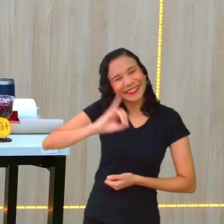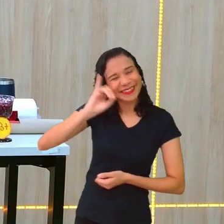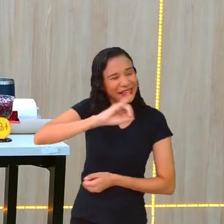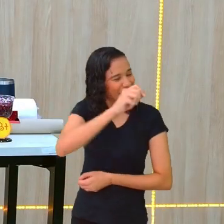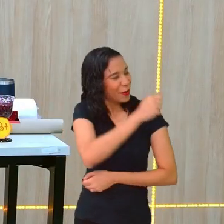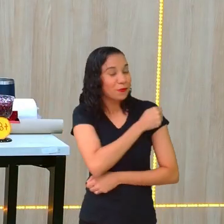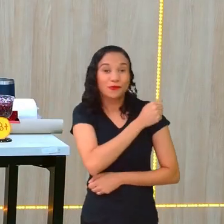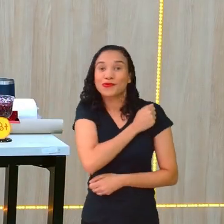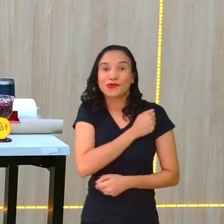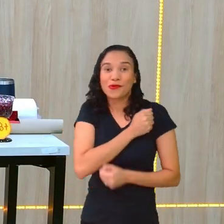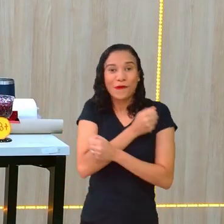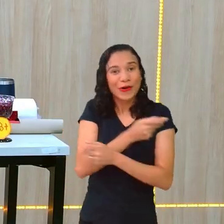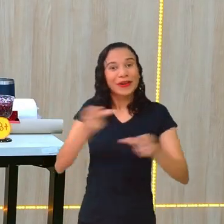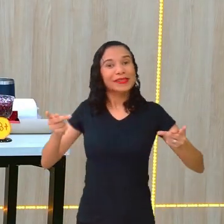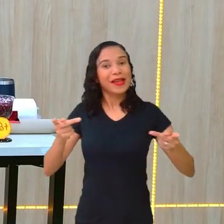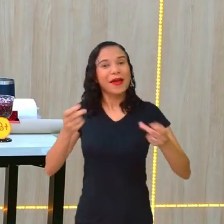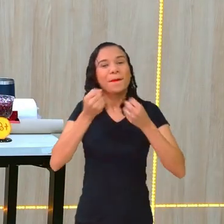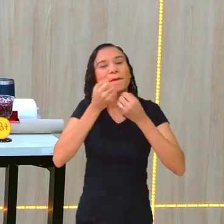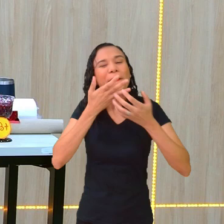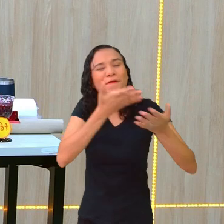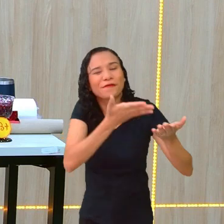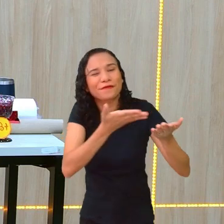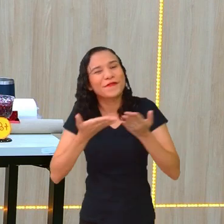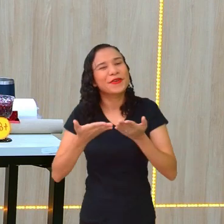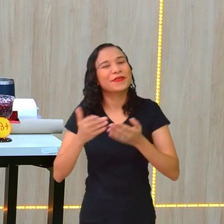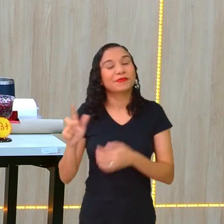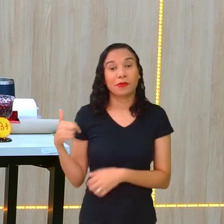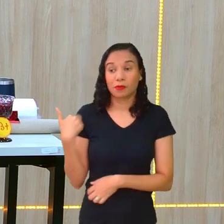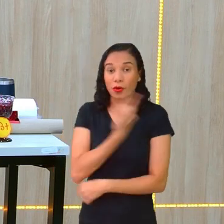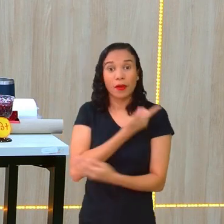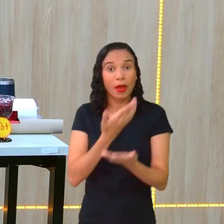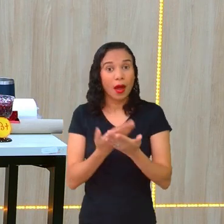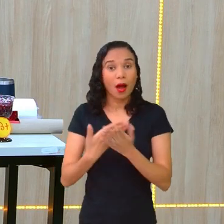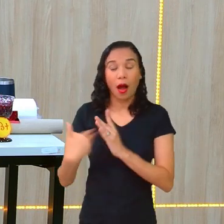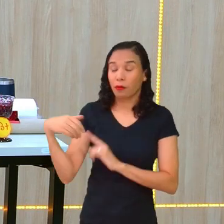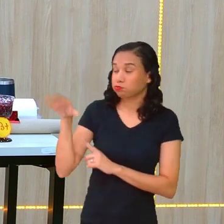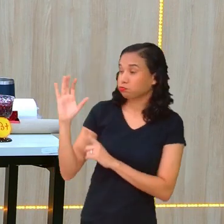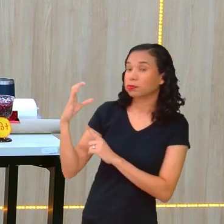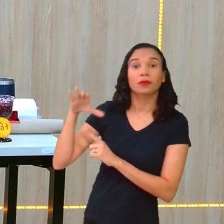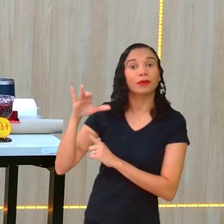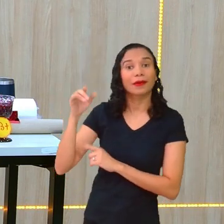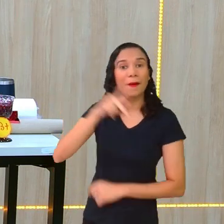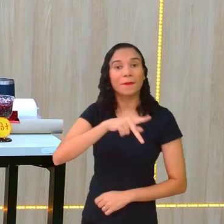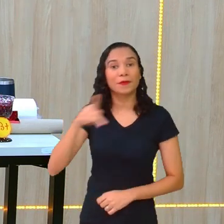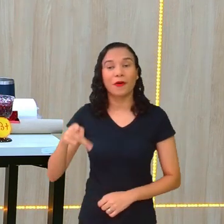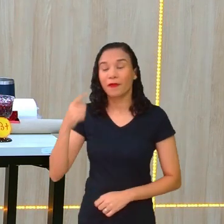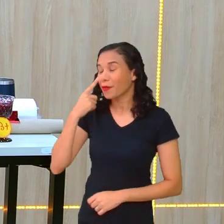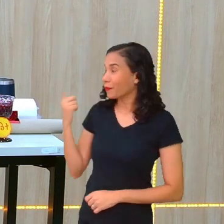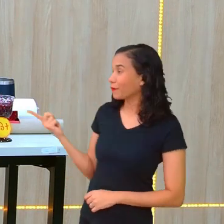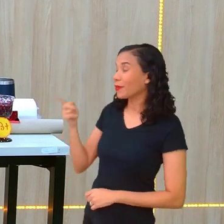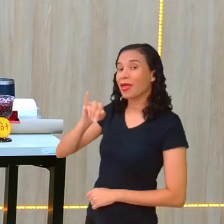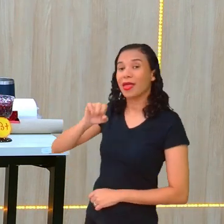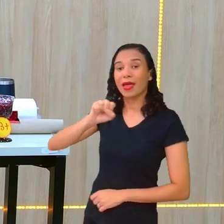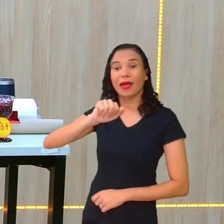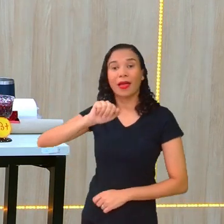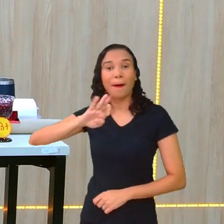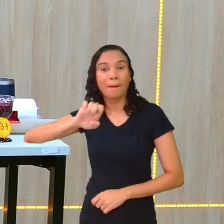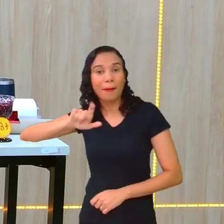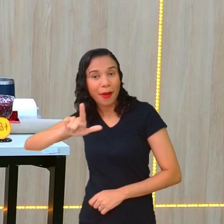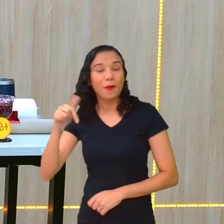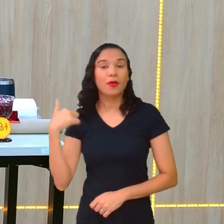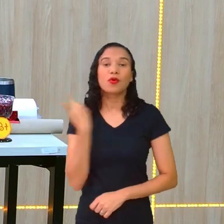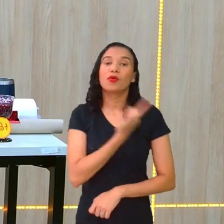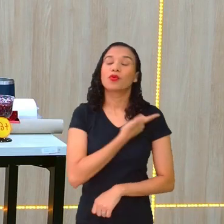Olá, alunos e alunas, sejam todos bem-vindos a mais uma aula de ciências. Eu sou a professora Isabel e hoje nós